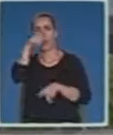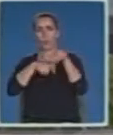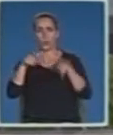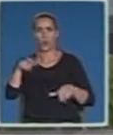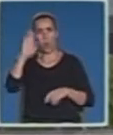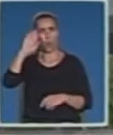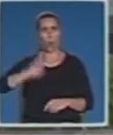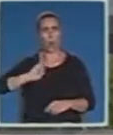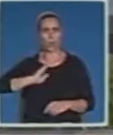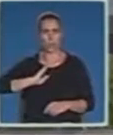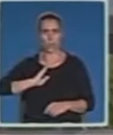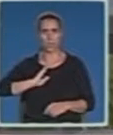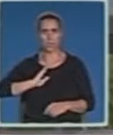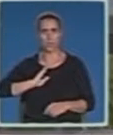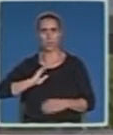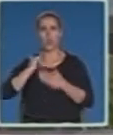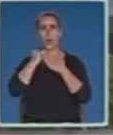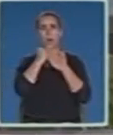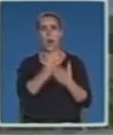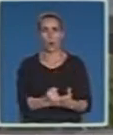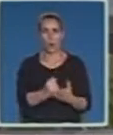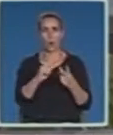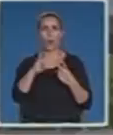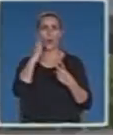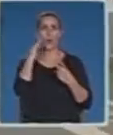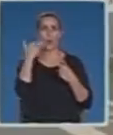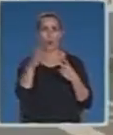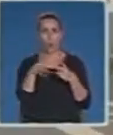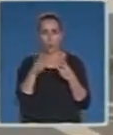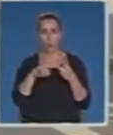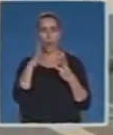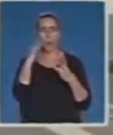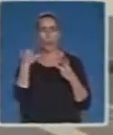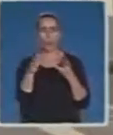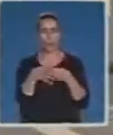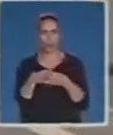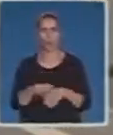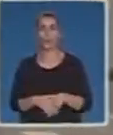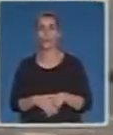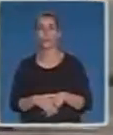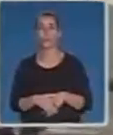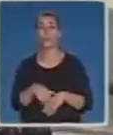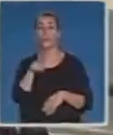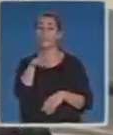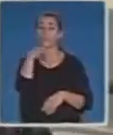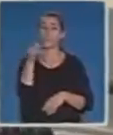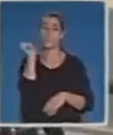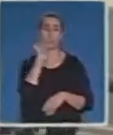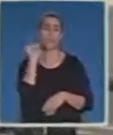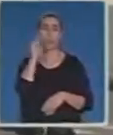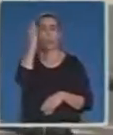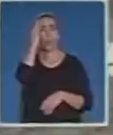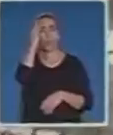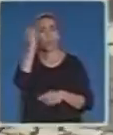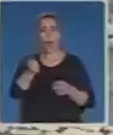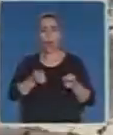Quartel-General, da Unidade de Apoio, do Regimento de Guarnição número 1 e do Regimento de Guarnição número 2. Rovisco Duarte salienta a importância da capacidade